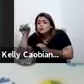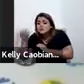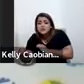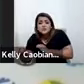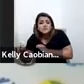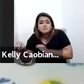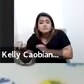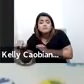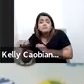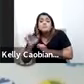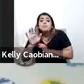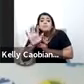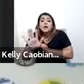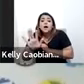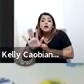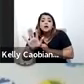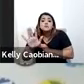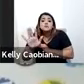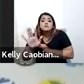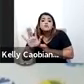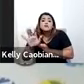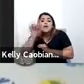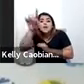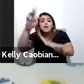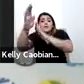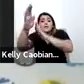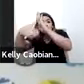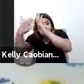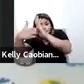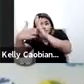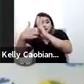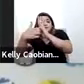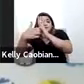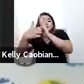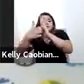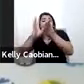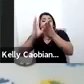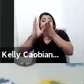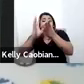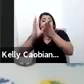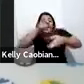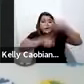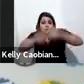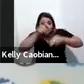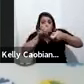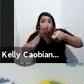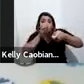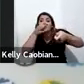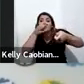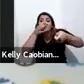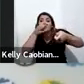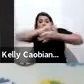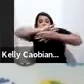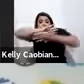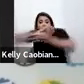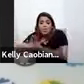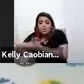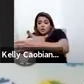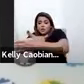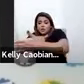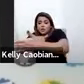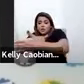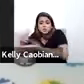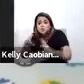A empresa com uma direção extremamente truculenta, né, que demitiu os trabalhadores de uma forma muito violenta, de uma